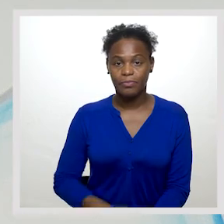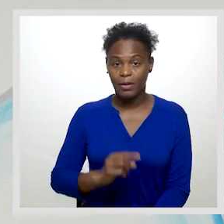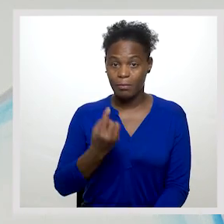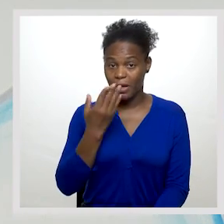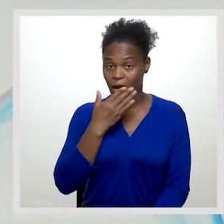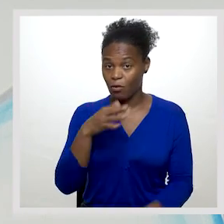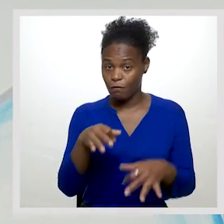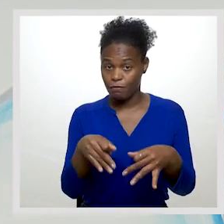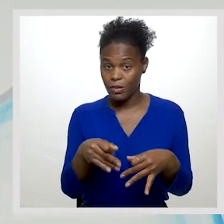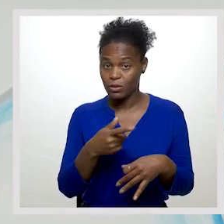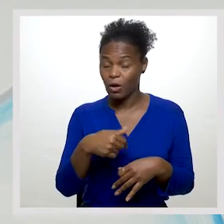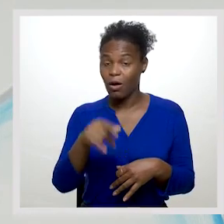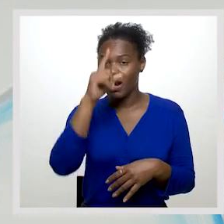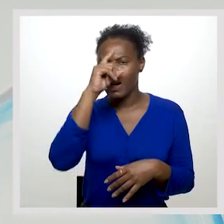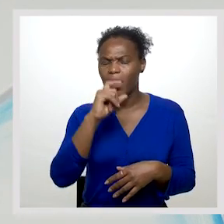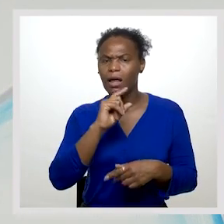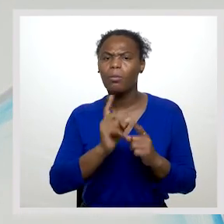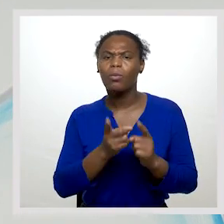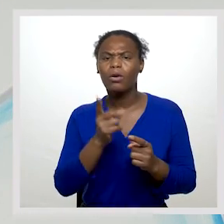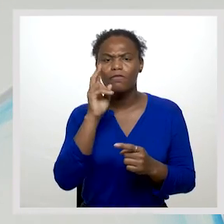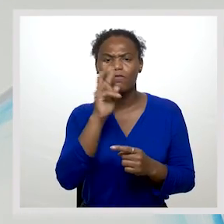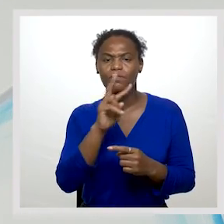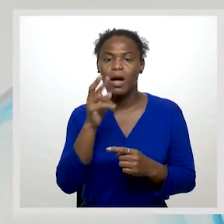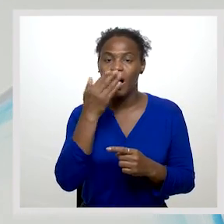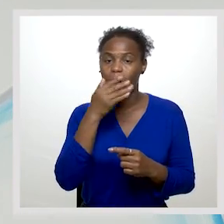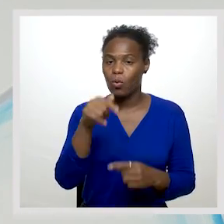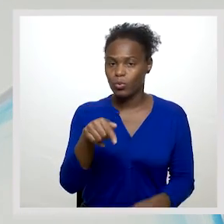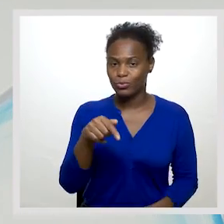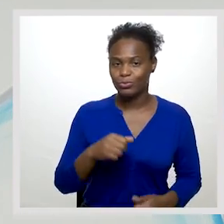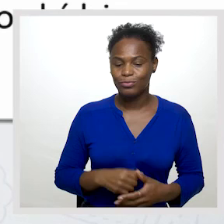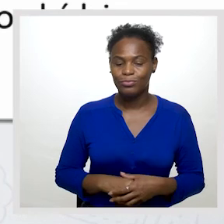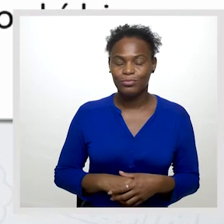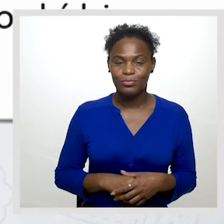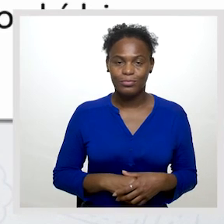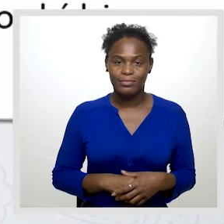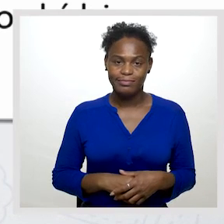Para finalizar, vamos recordar o que nós vimos durante a nossa aula.